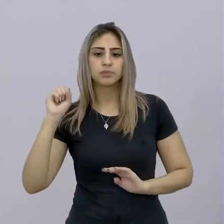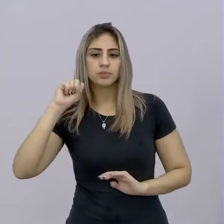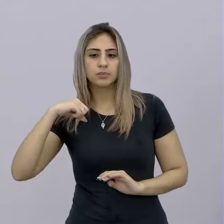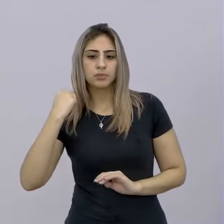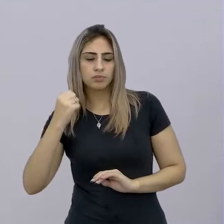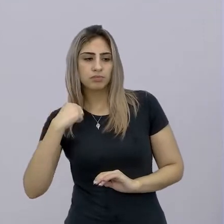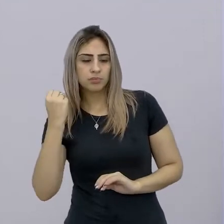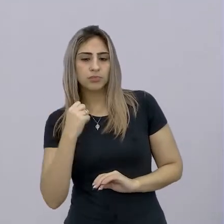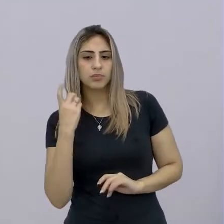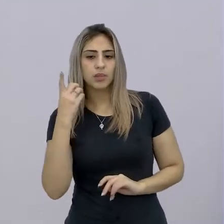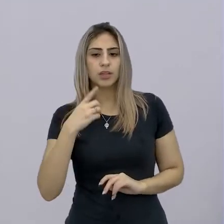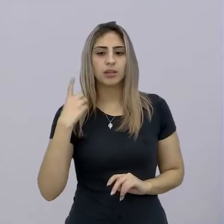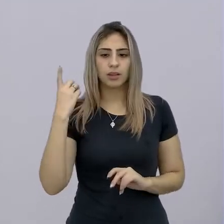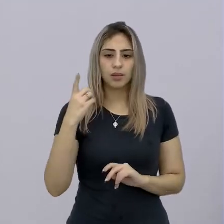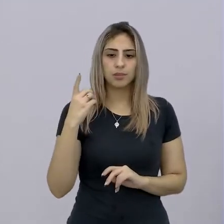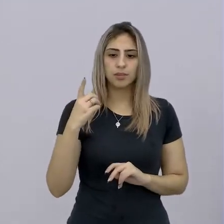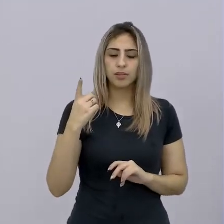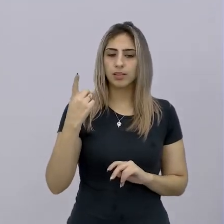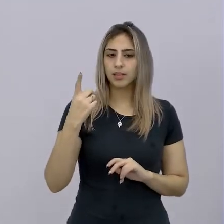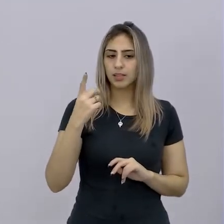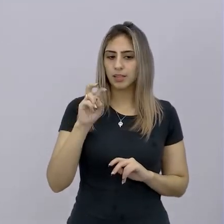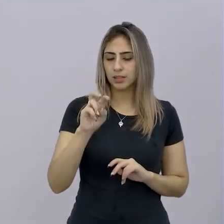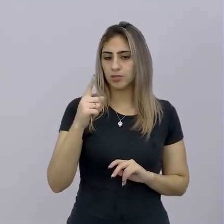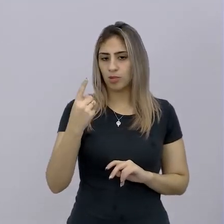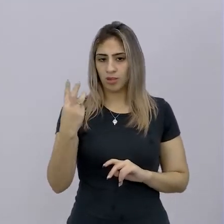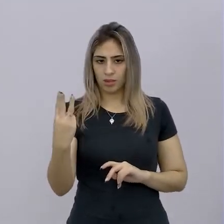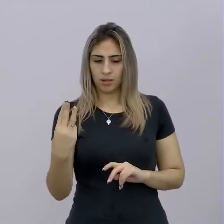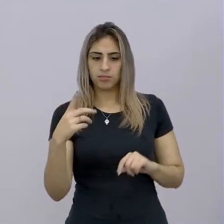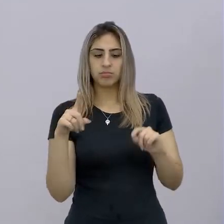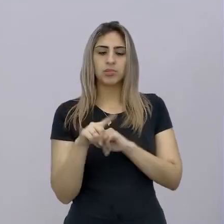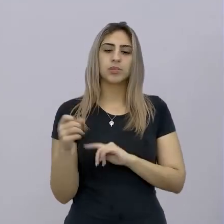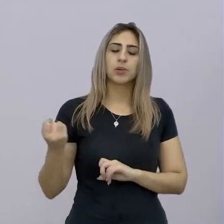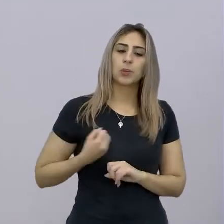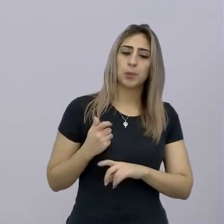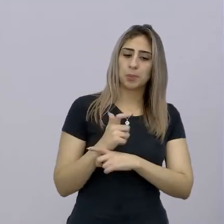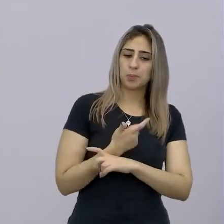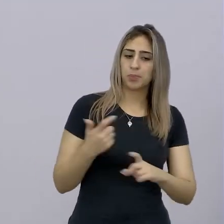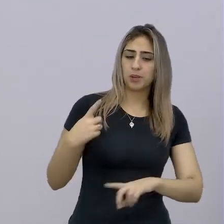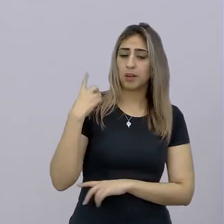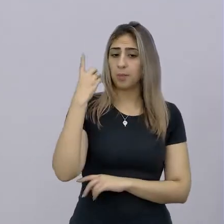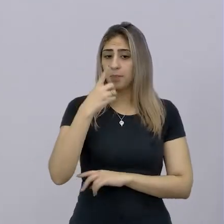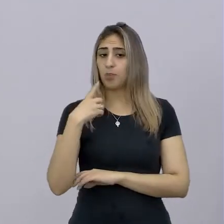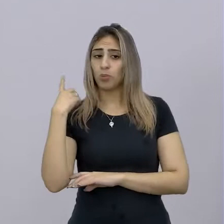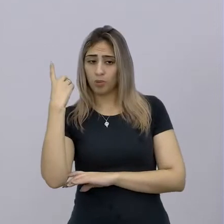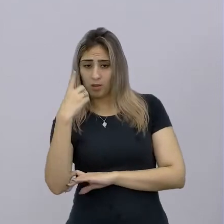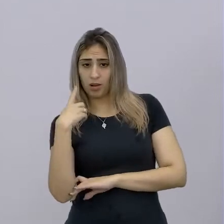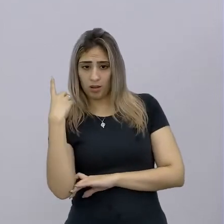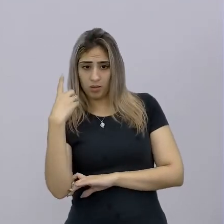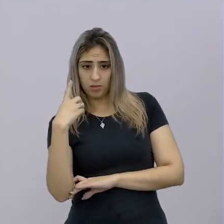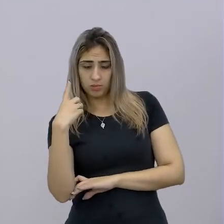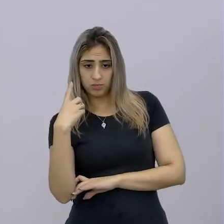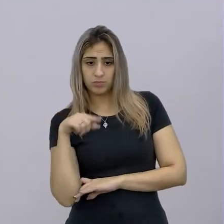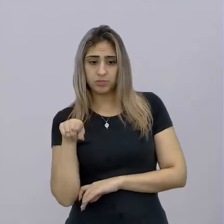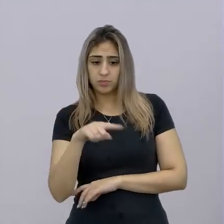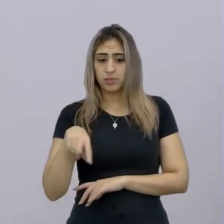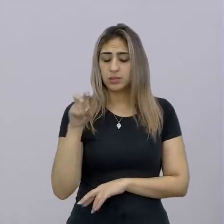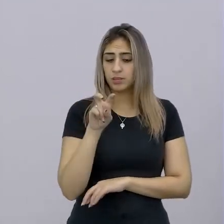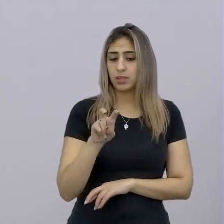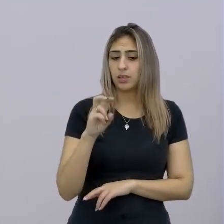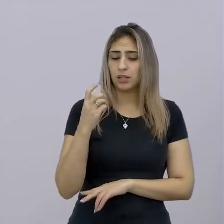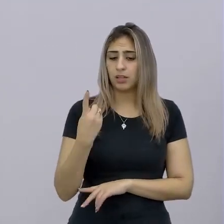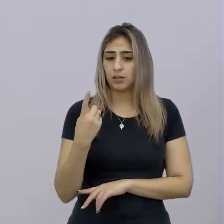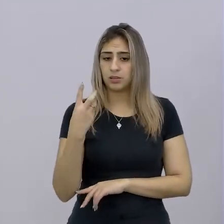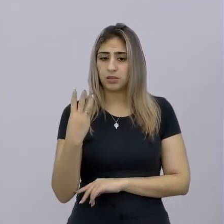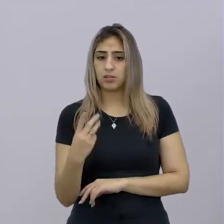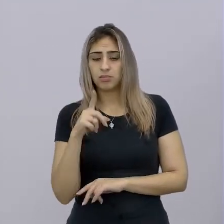senadores, de deputados, aliás, 513, né? Então, o número maior de deputados desses 513